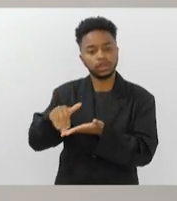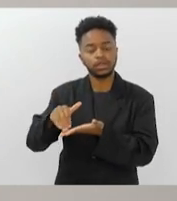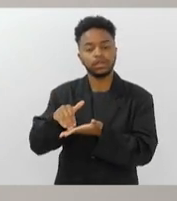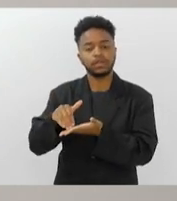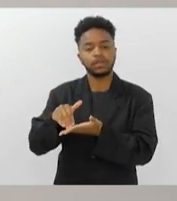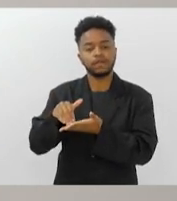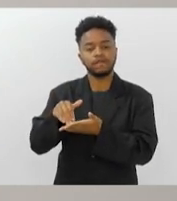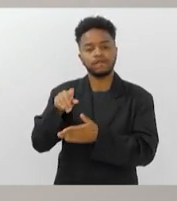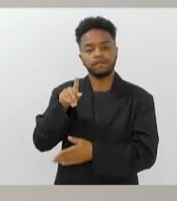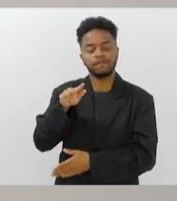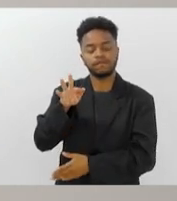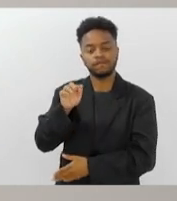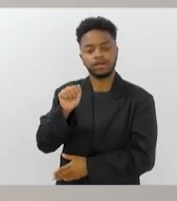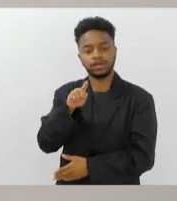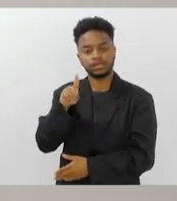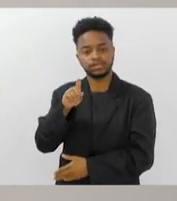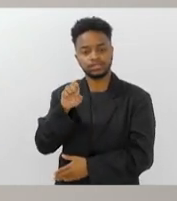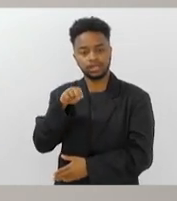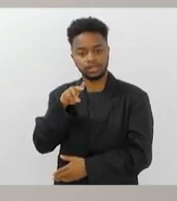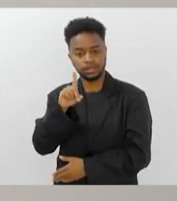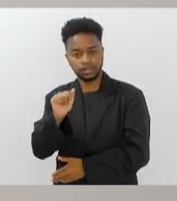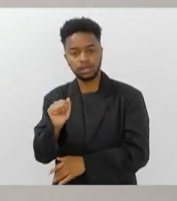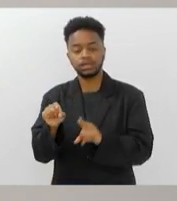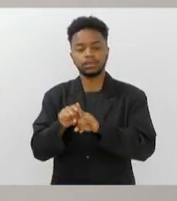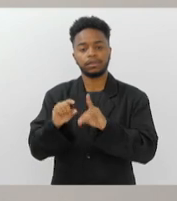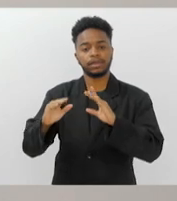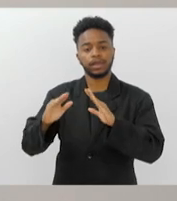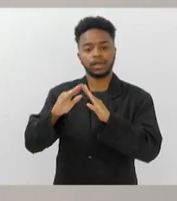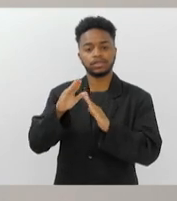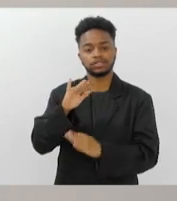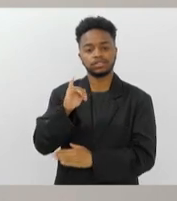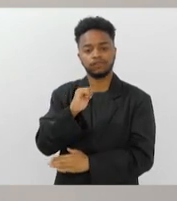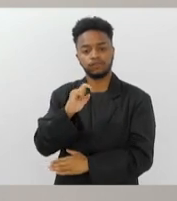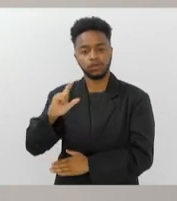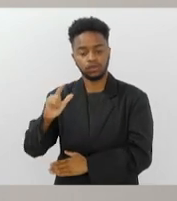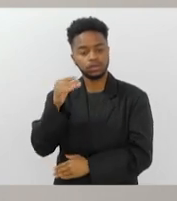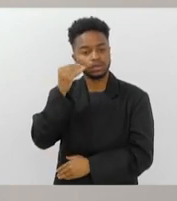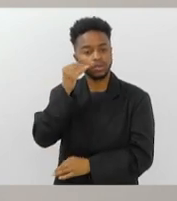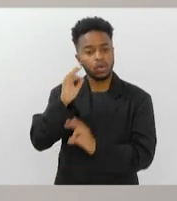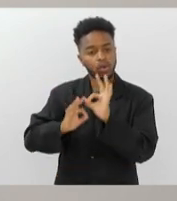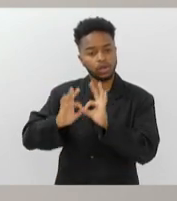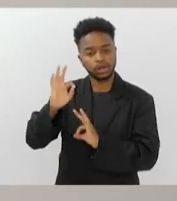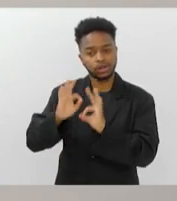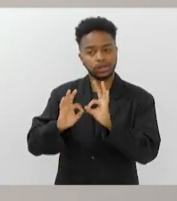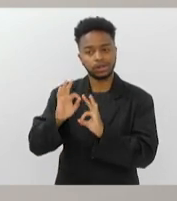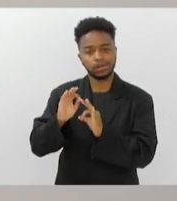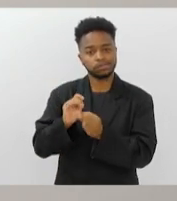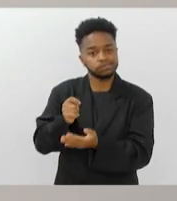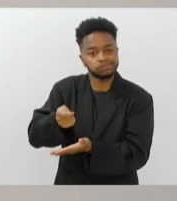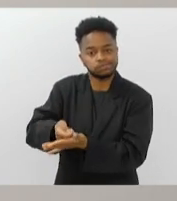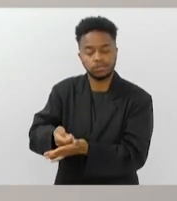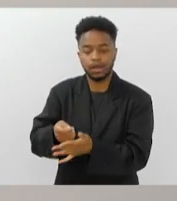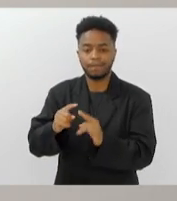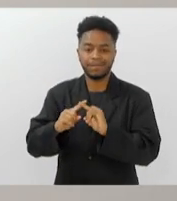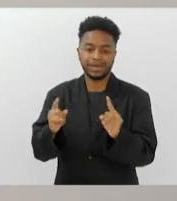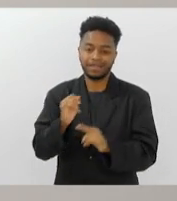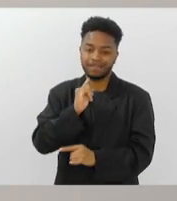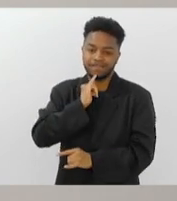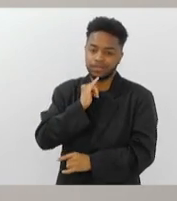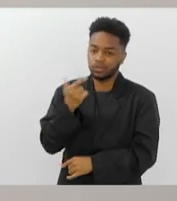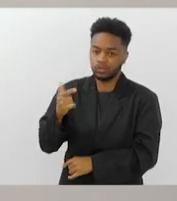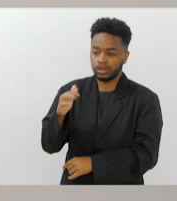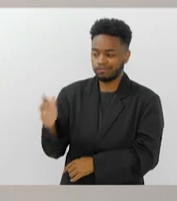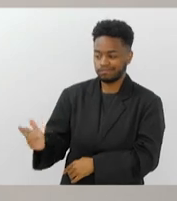a Casa Civil buscando regularizar aquela questão do financiamento mas infelizmente a gente não teve resposta